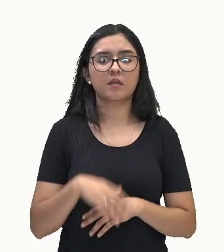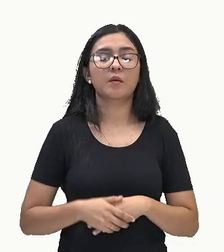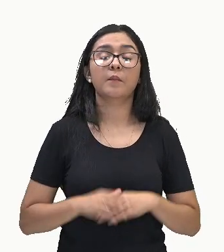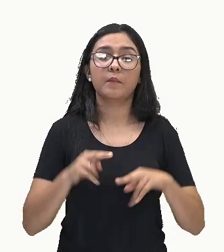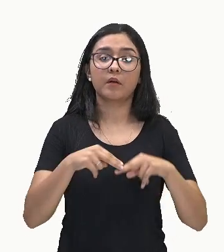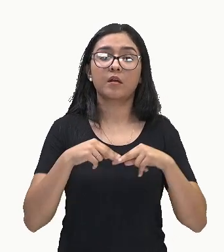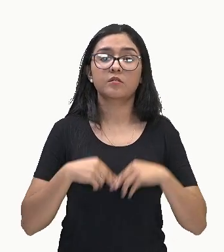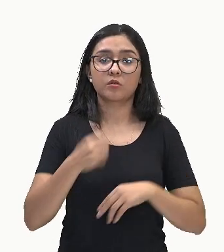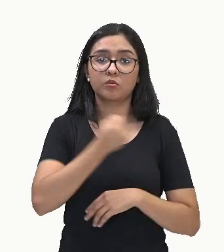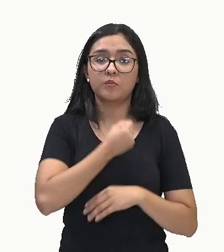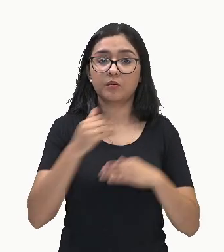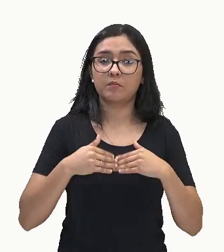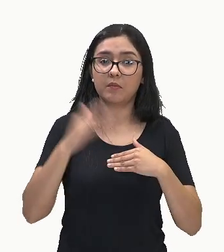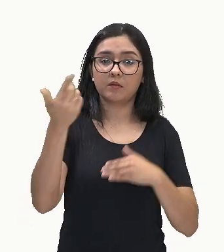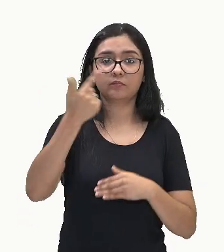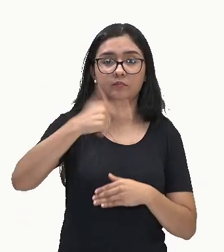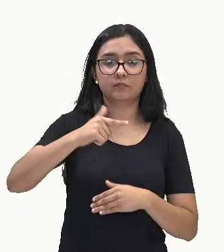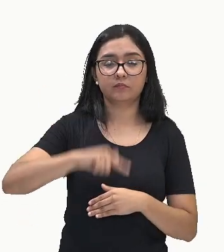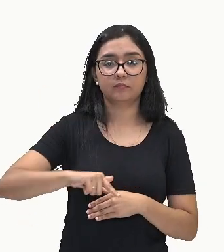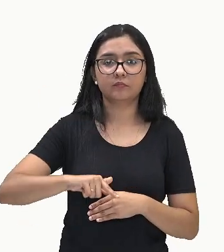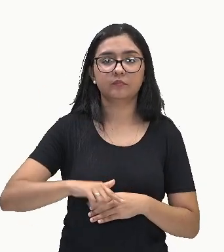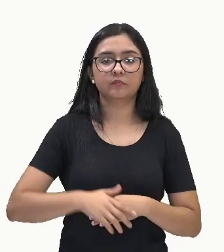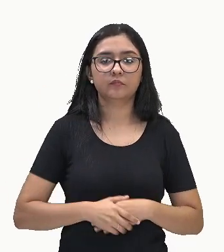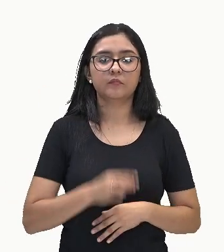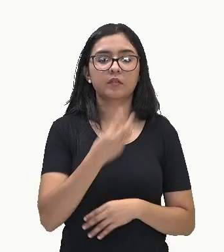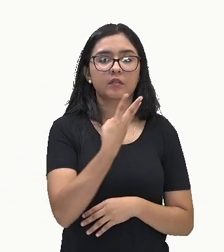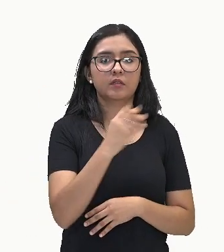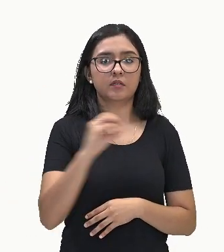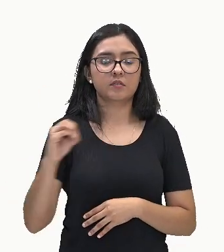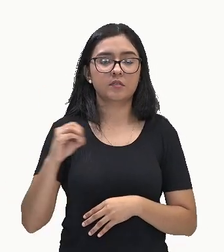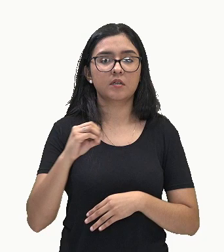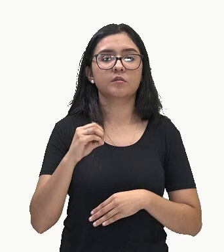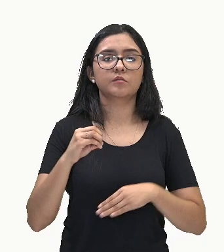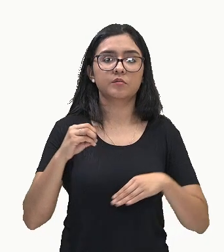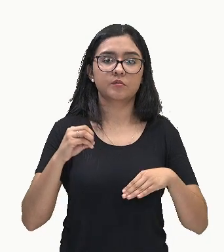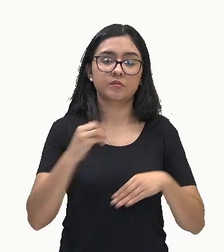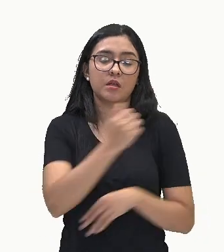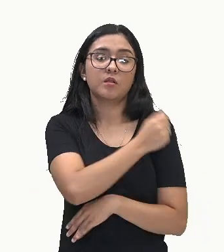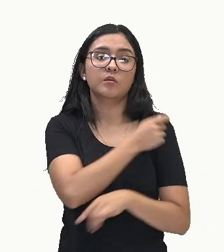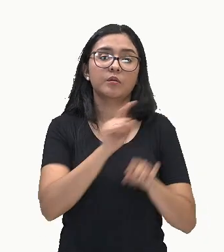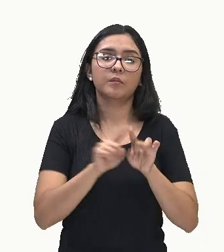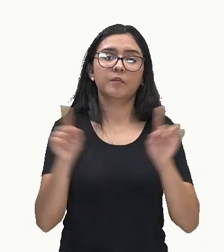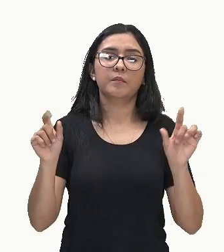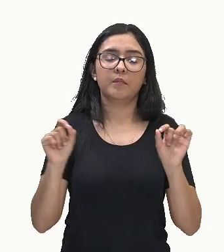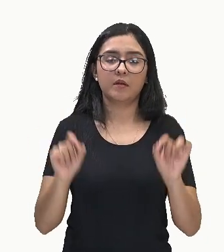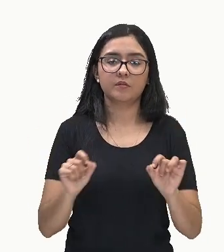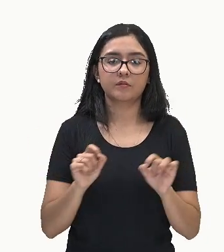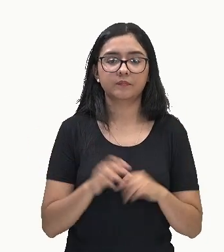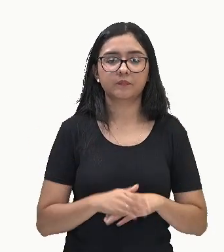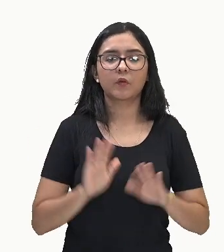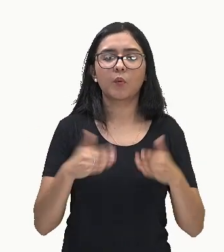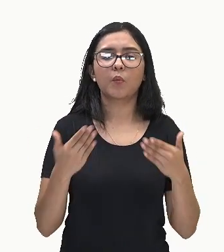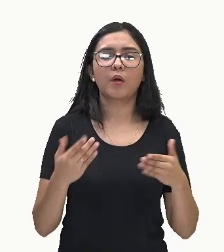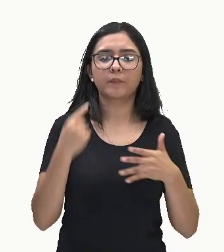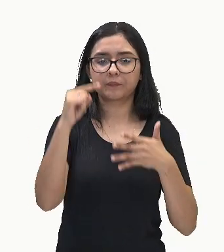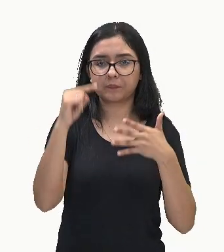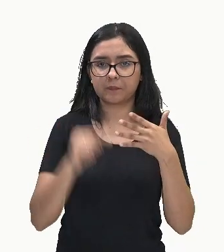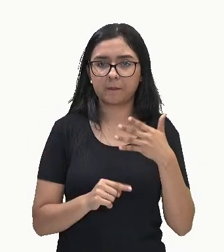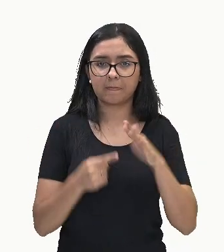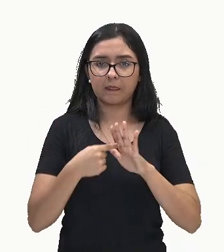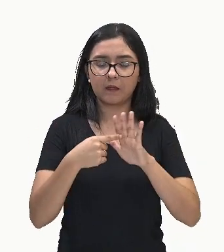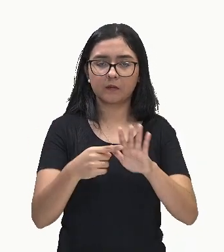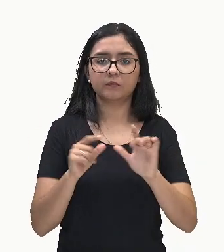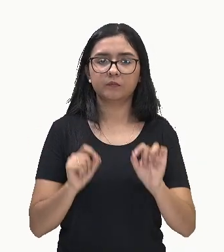recorreu que foram né 300 alunos porém nesse caso Qual é o elemento que está